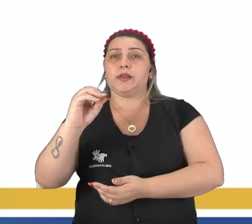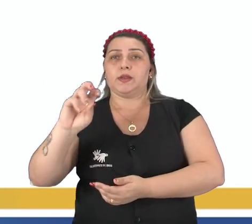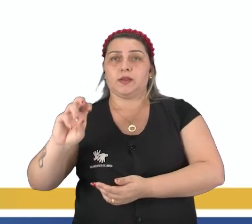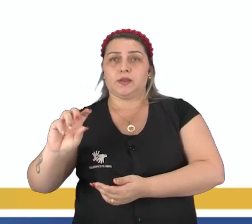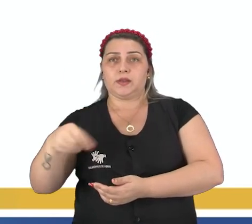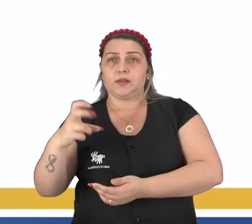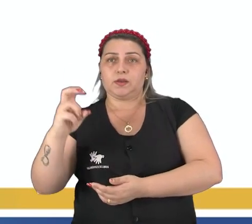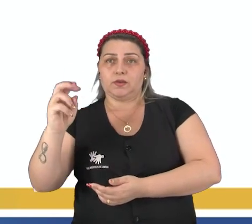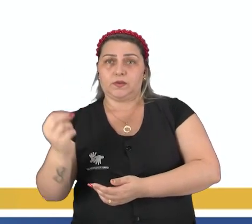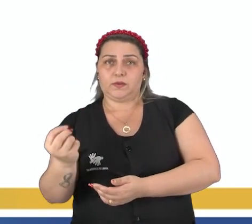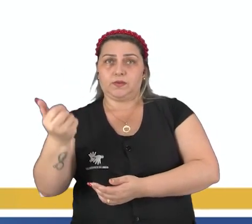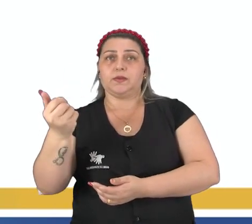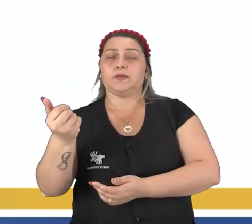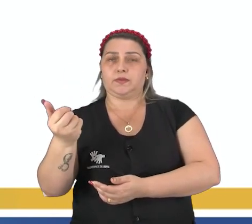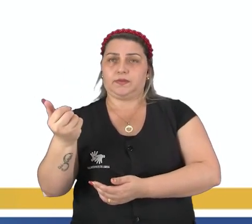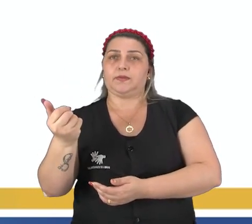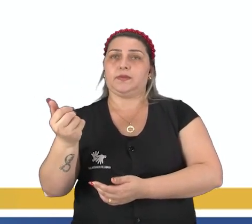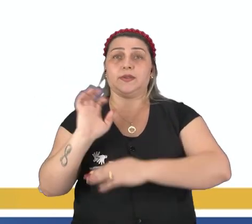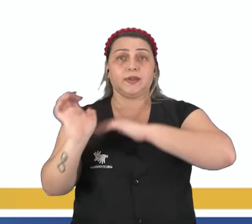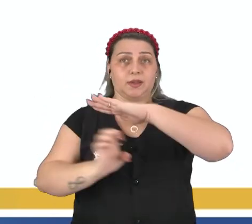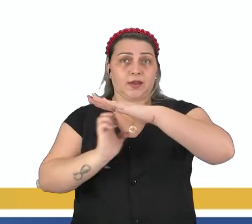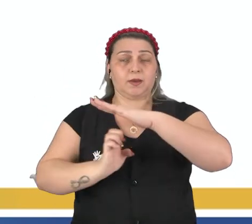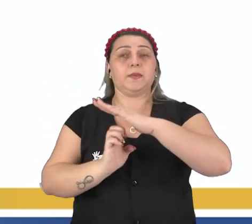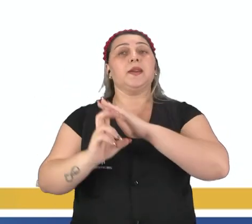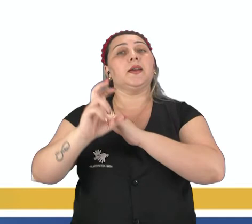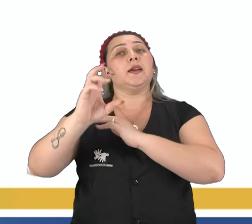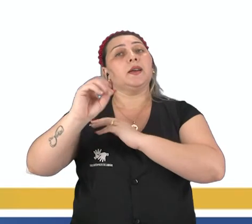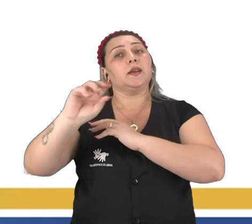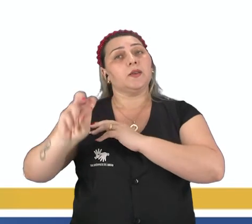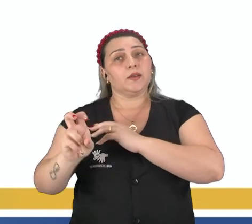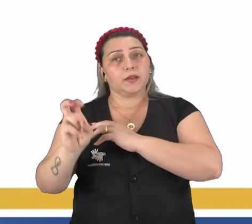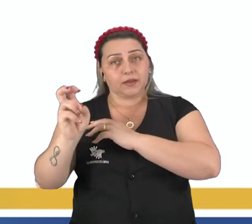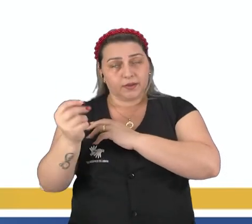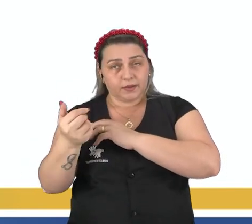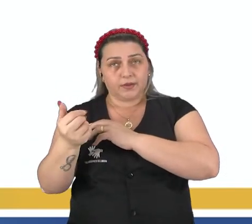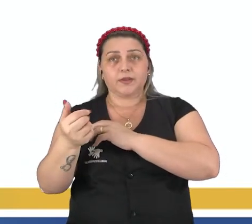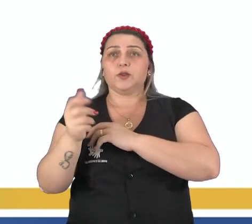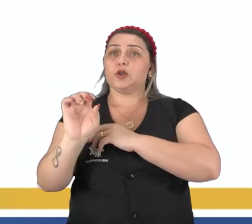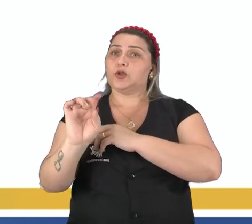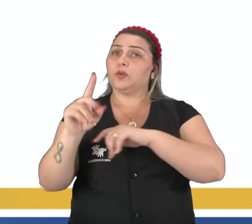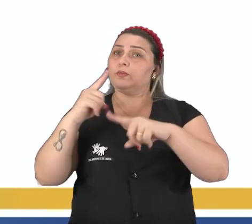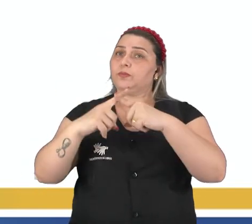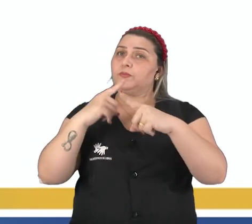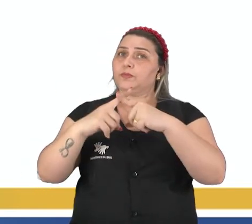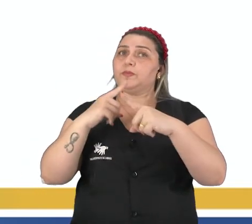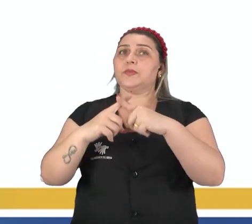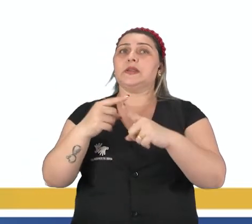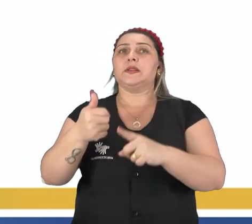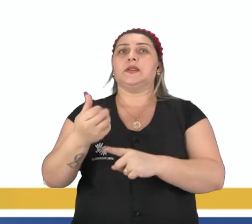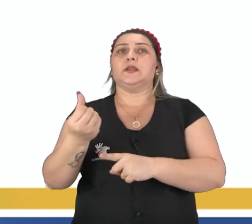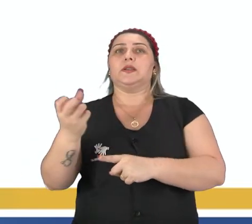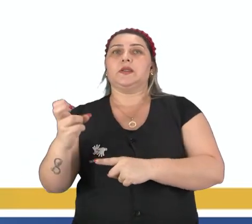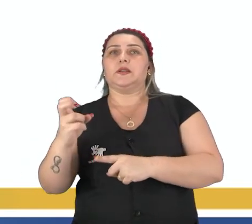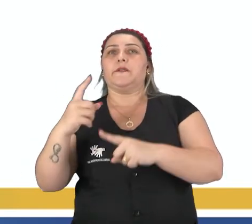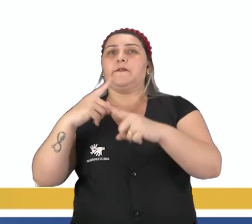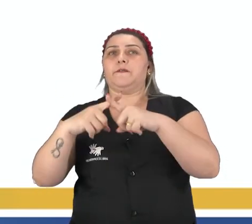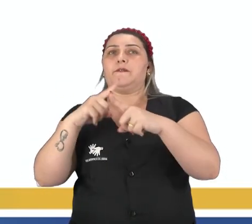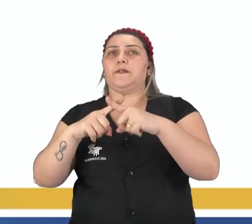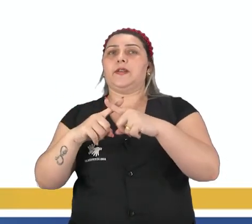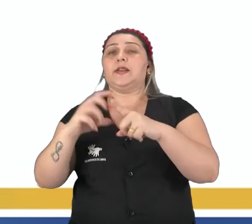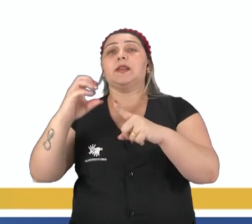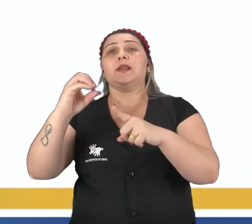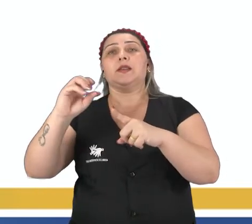custa 50 centavos. Né? Essa companhia cobra 50 centavos por quilowatt. Então você só multiplica, né? 165